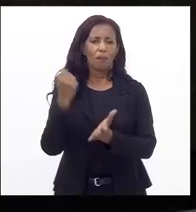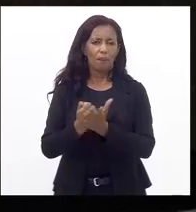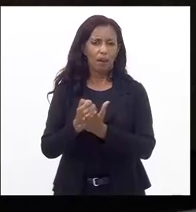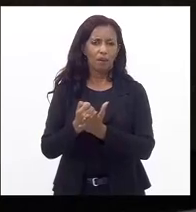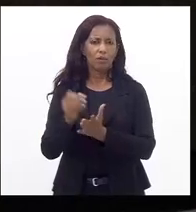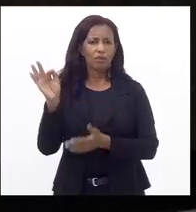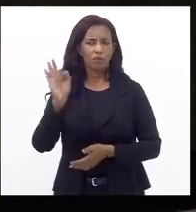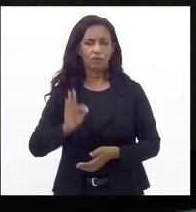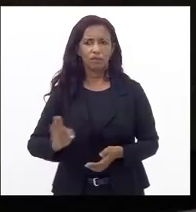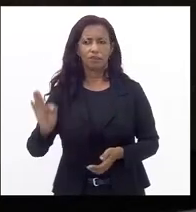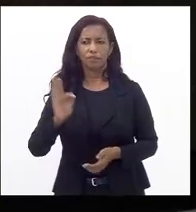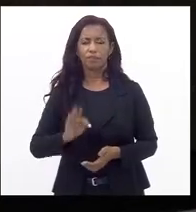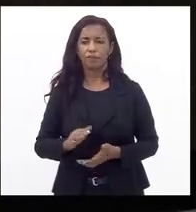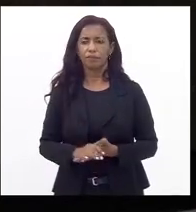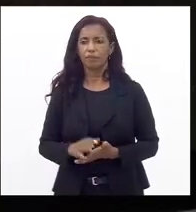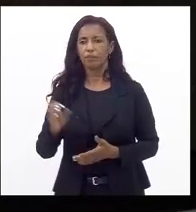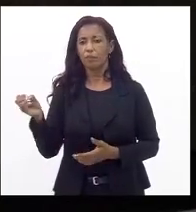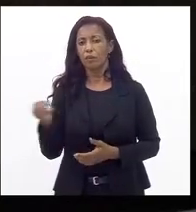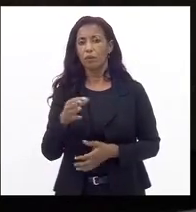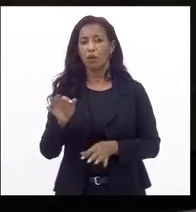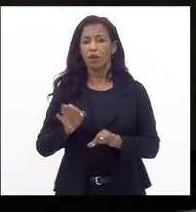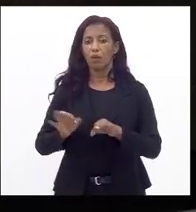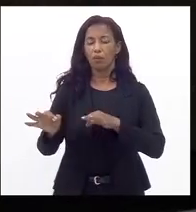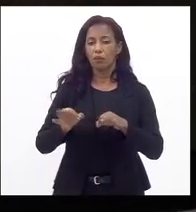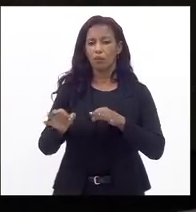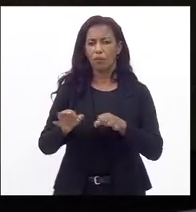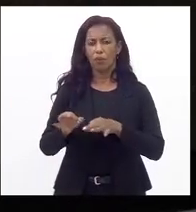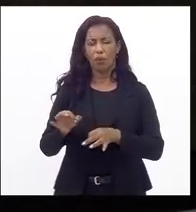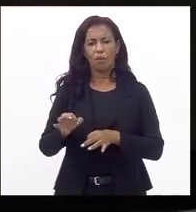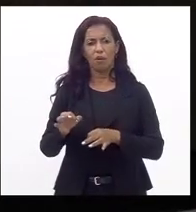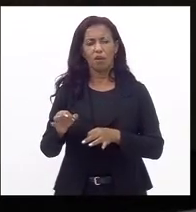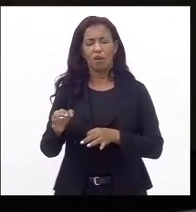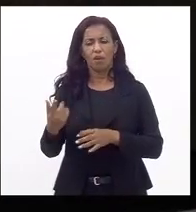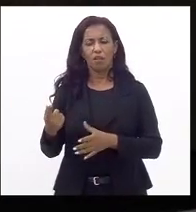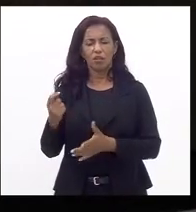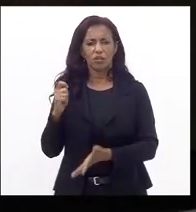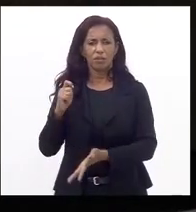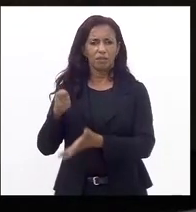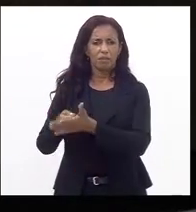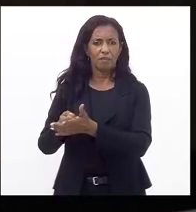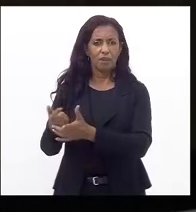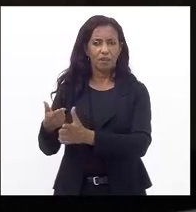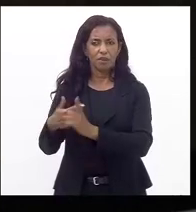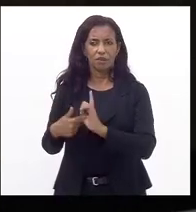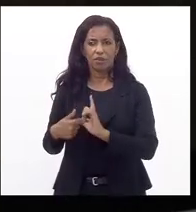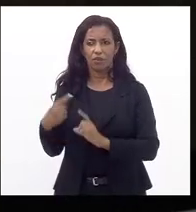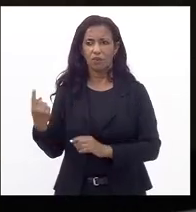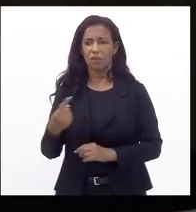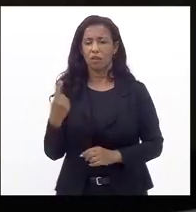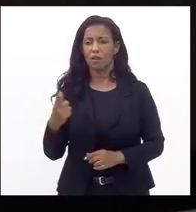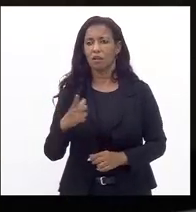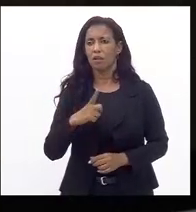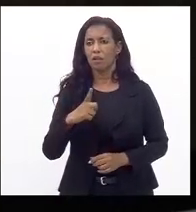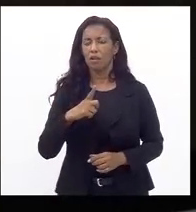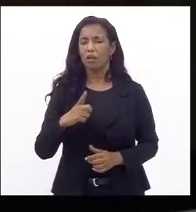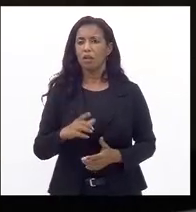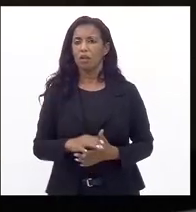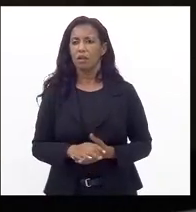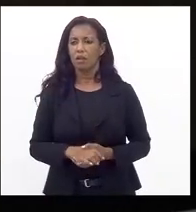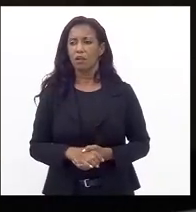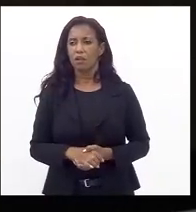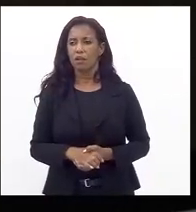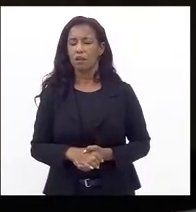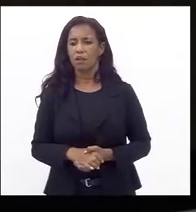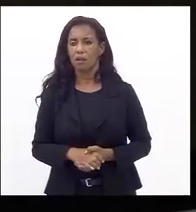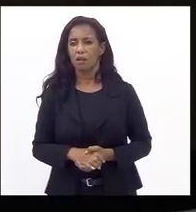federativo e uma nova forma de encarar essa dívida impagável que nós temos não queria dizer